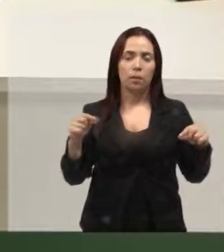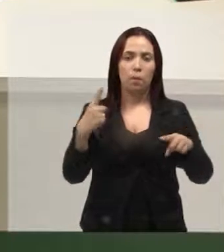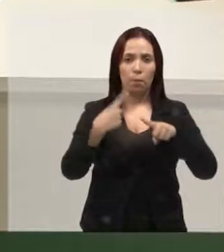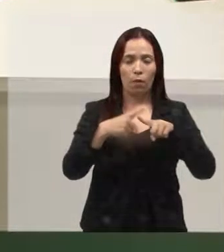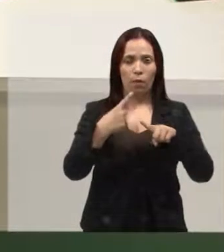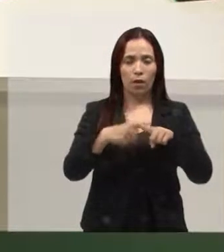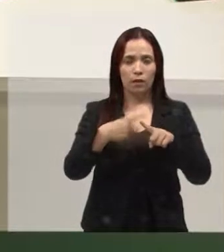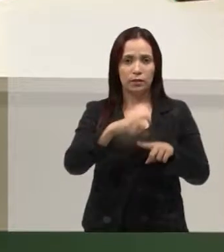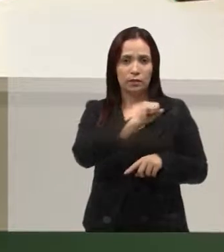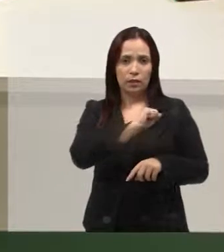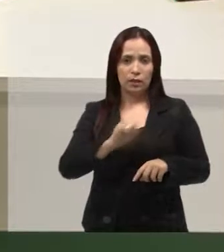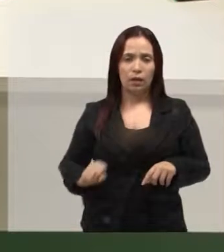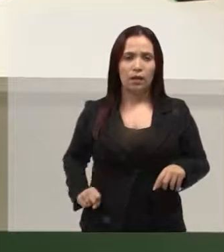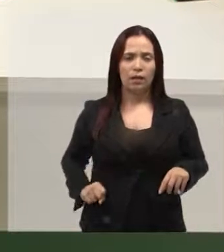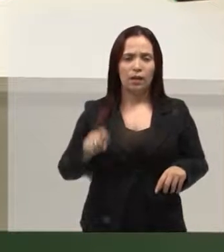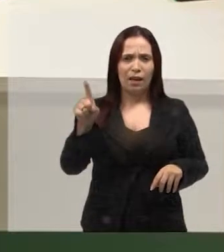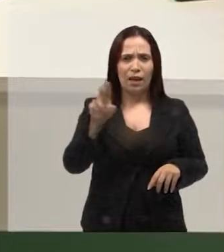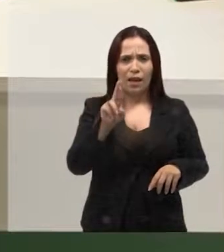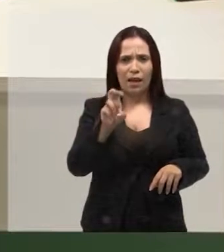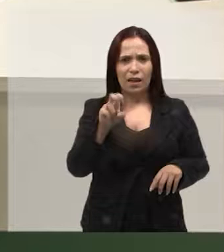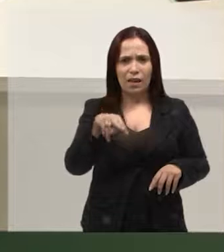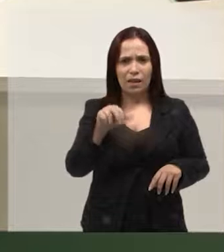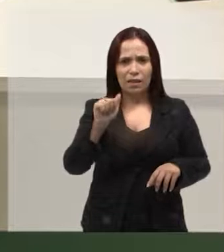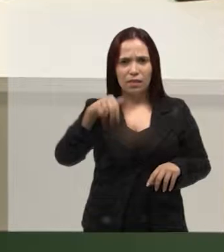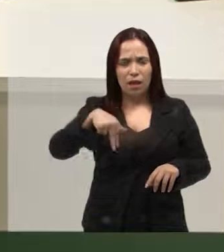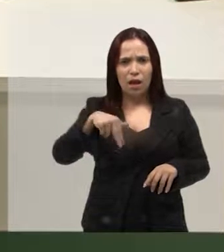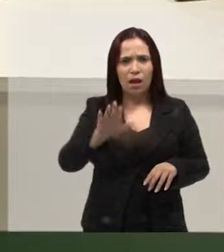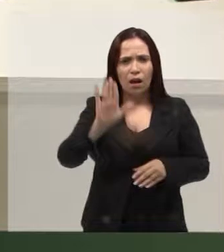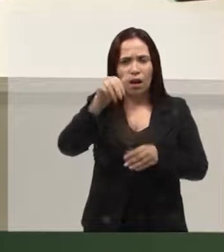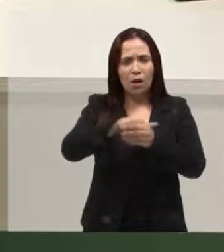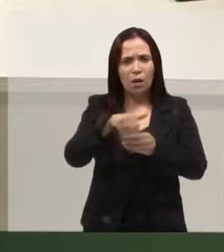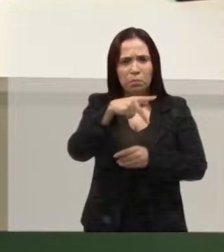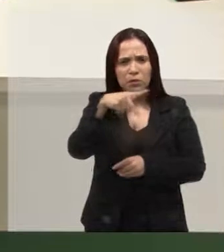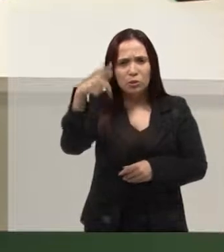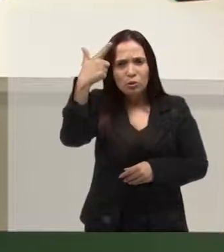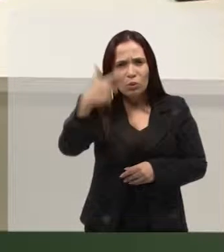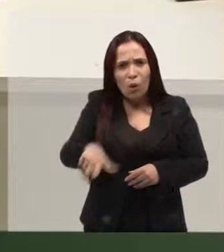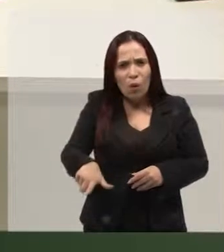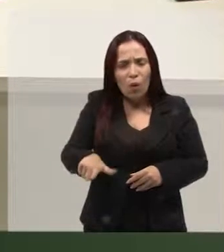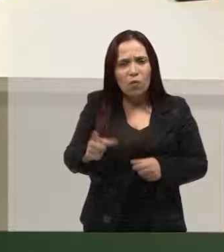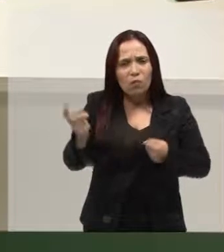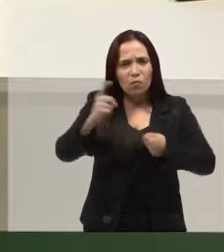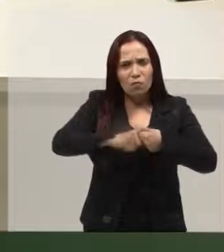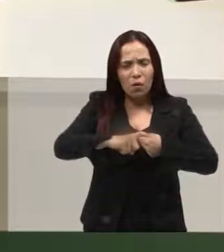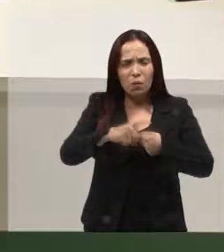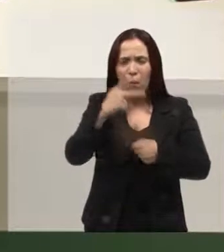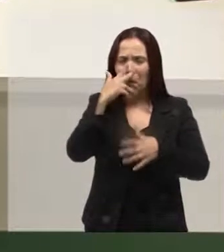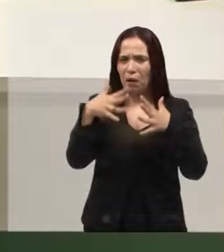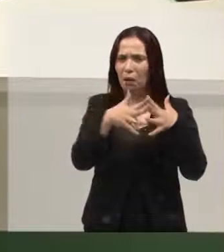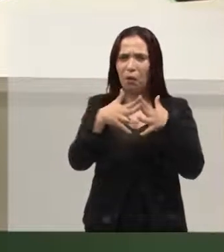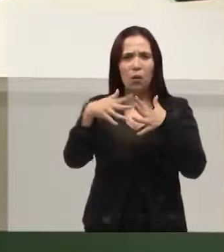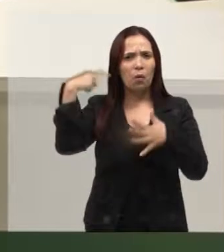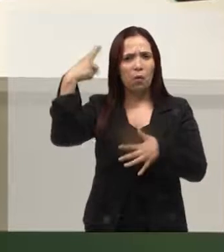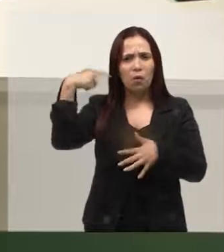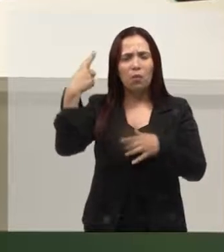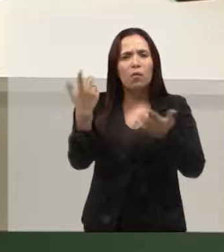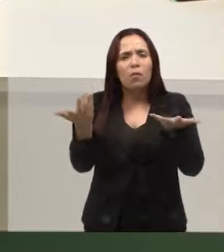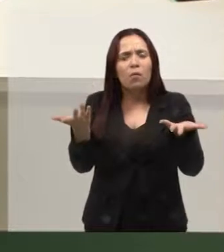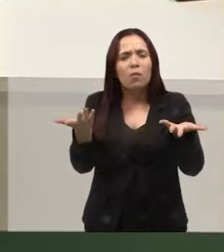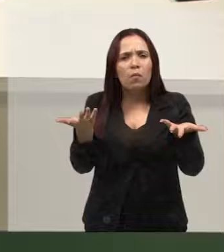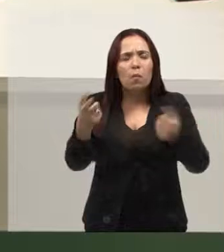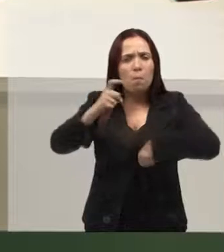Senado, essa possibilidade do Renan voltar para presidente do Senado é uma coisa muito louca, né, o vereador? Nesse momento de